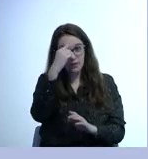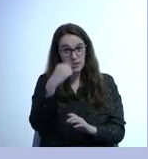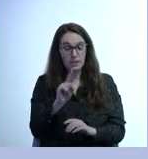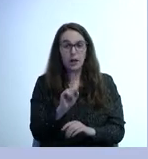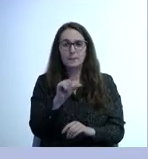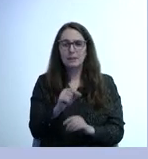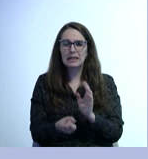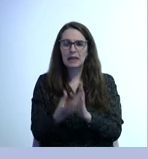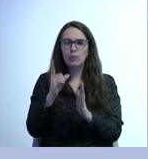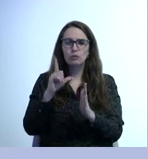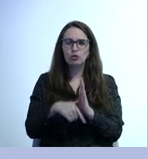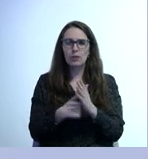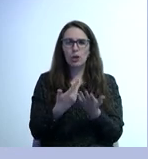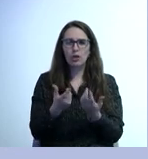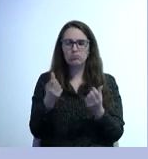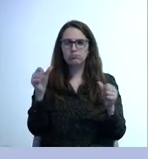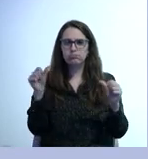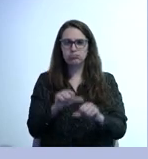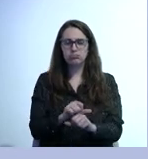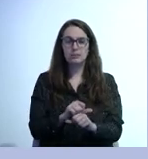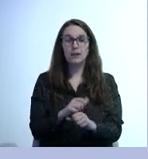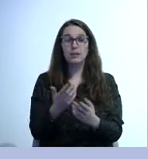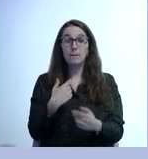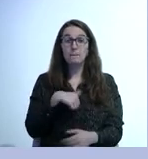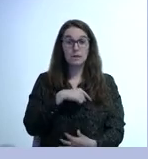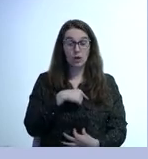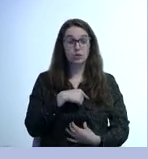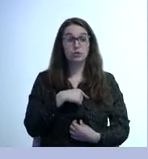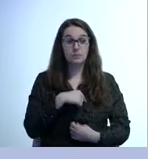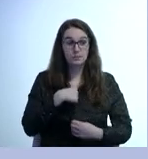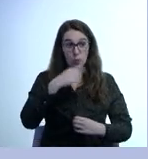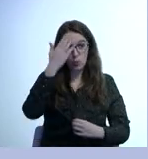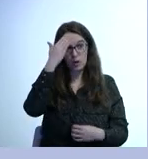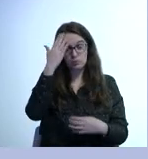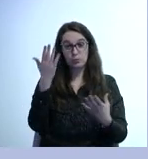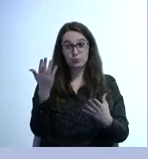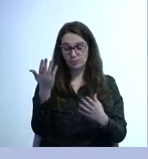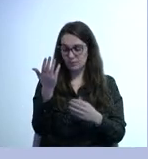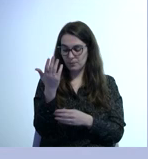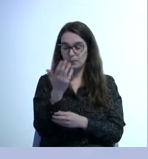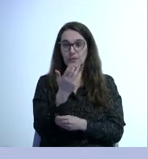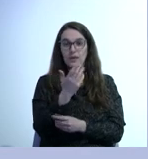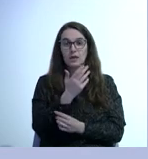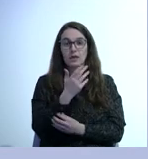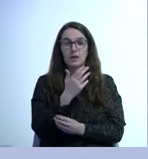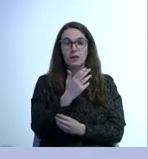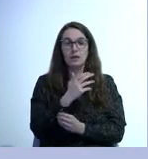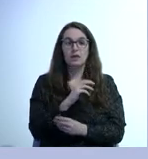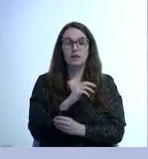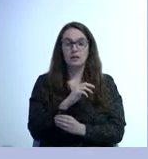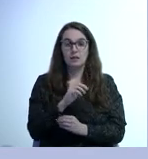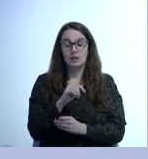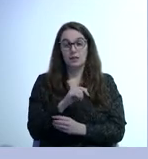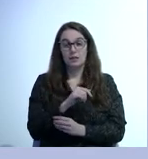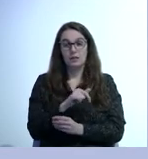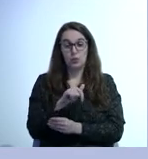projeto é cada vez mais complicada. Mas eu acho que nós, exatamente esta existência, e celebramos hoje